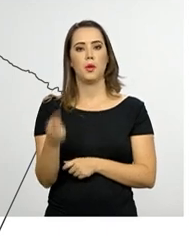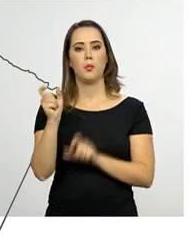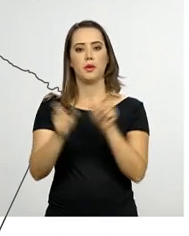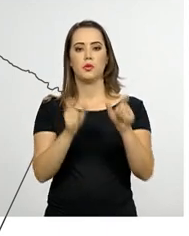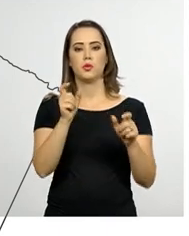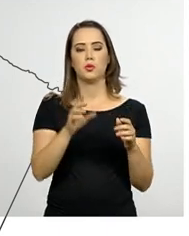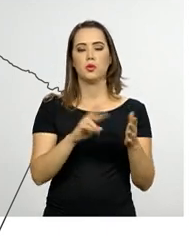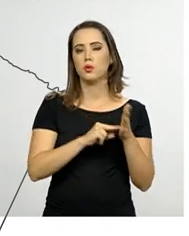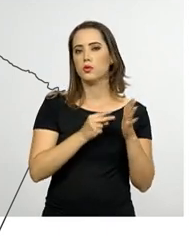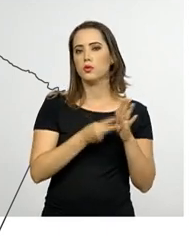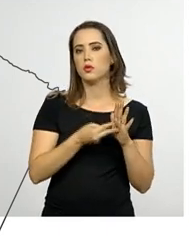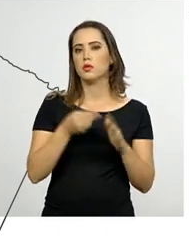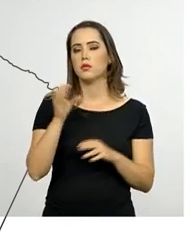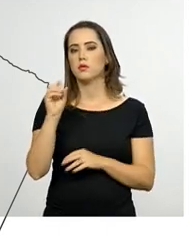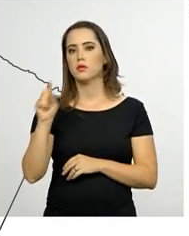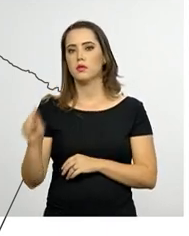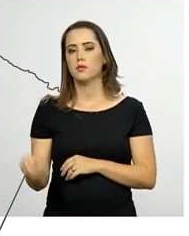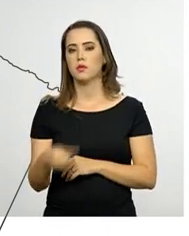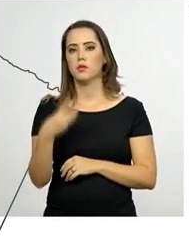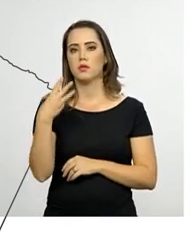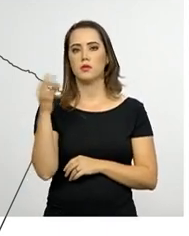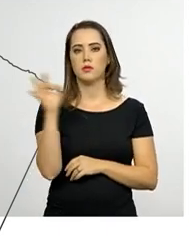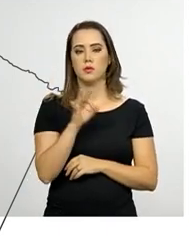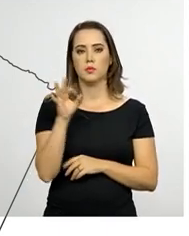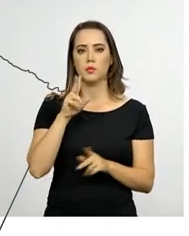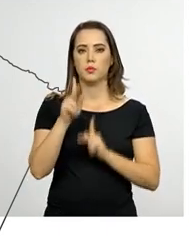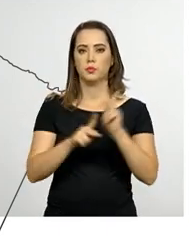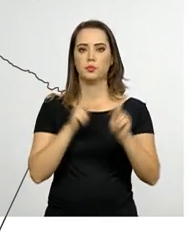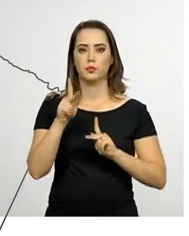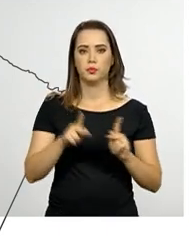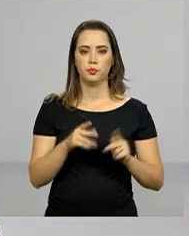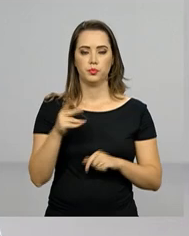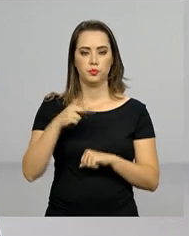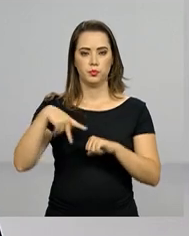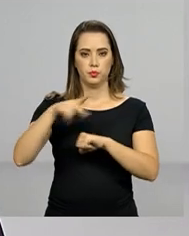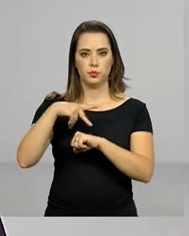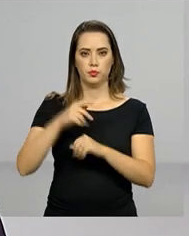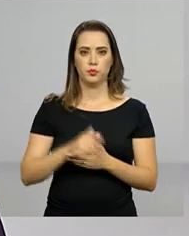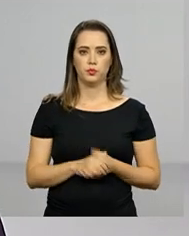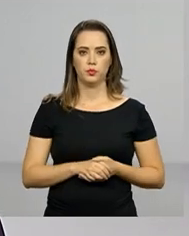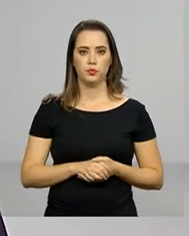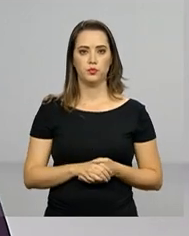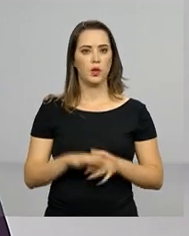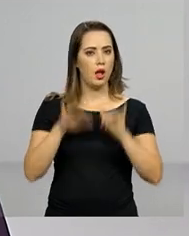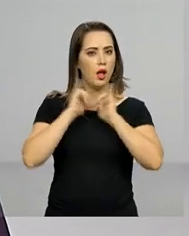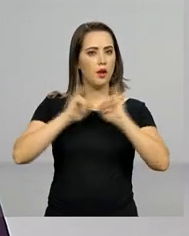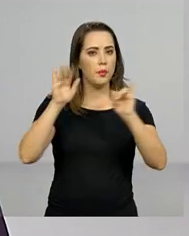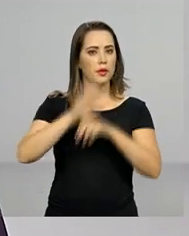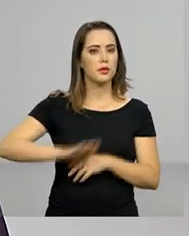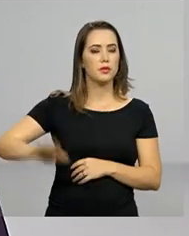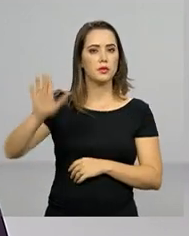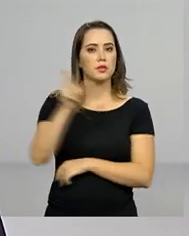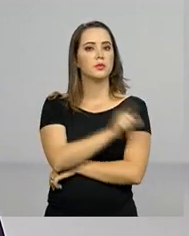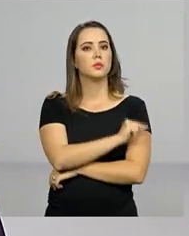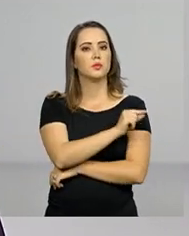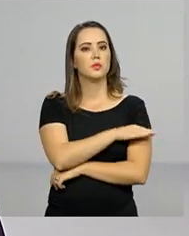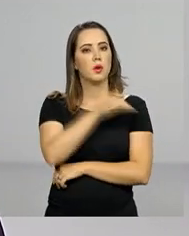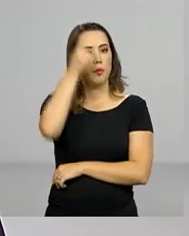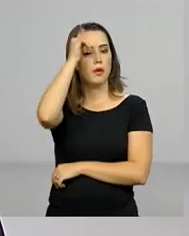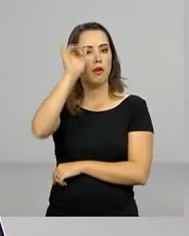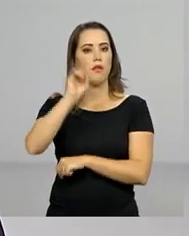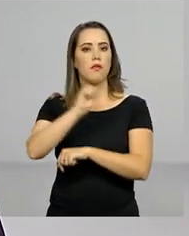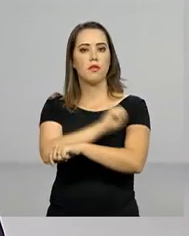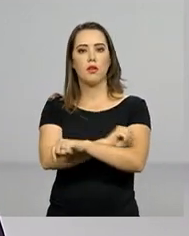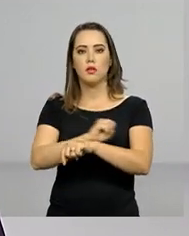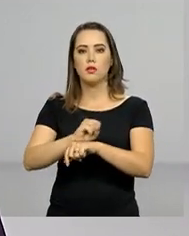0,3 por cento da população total do país a campanha nacional de vacinação contra o sarampo